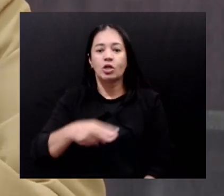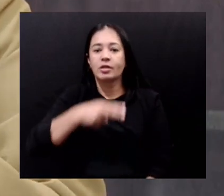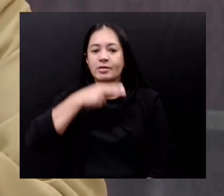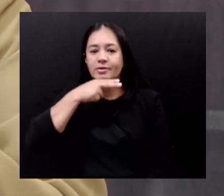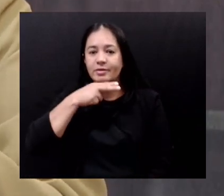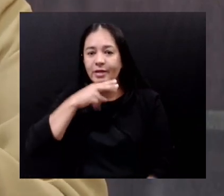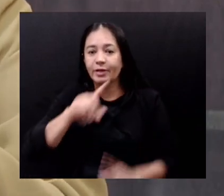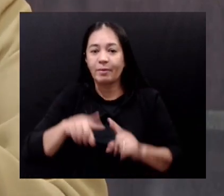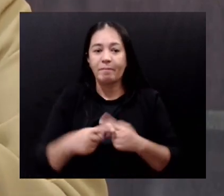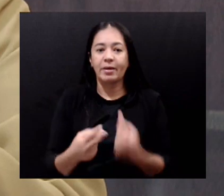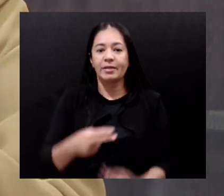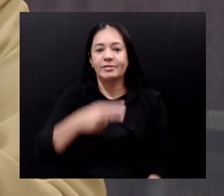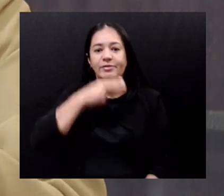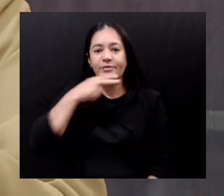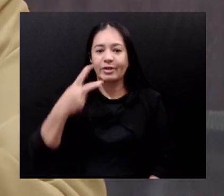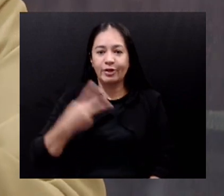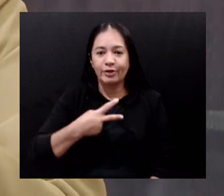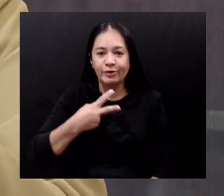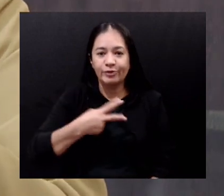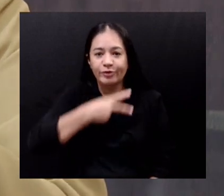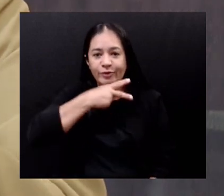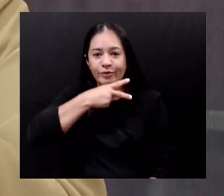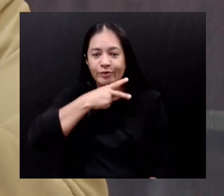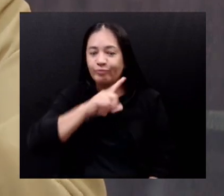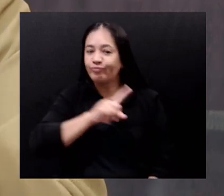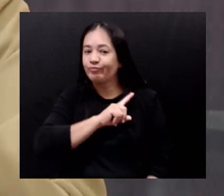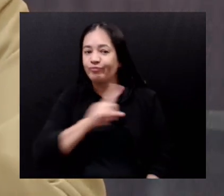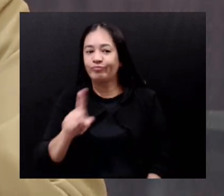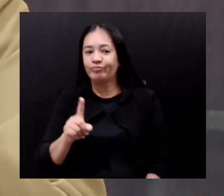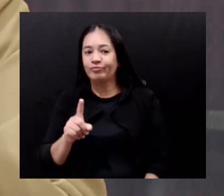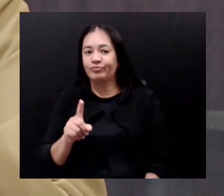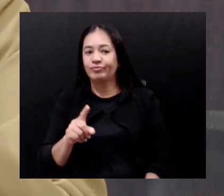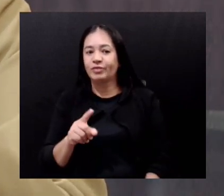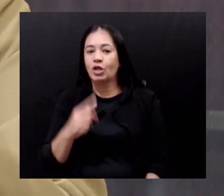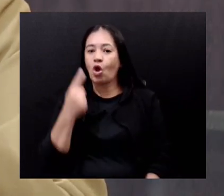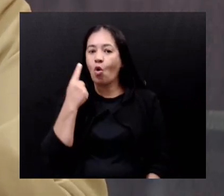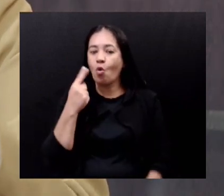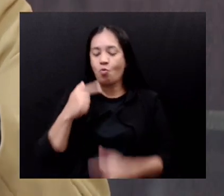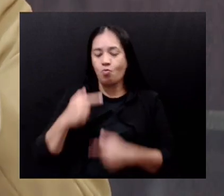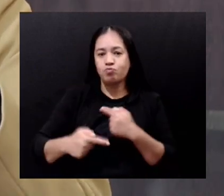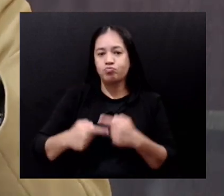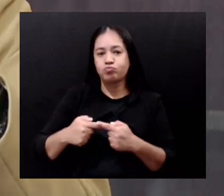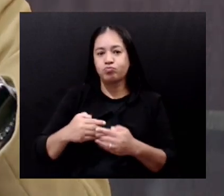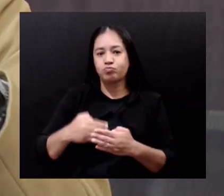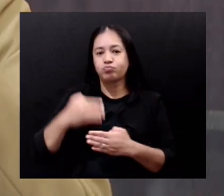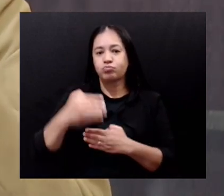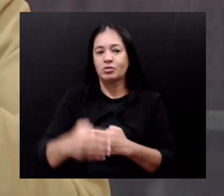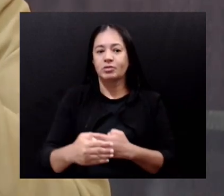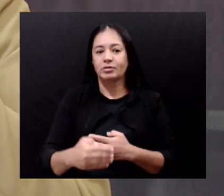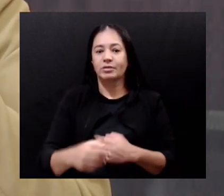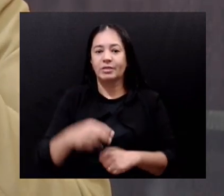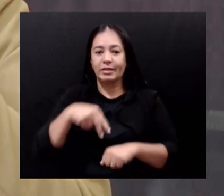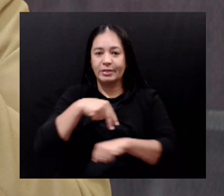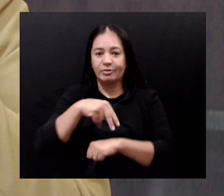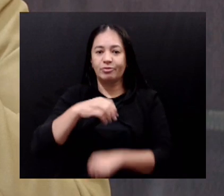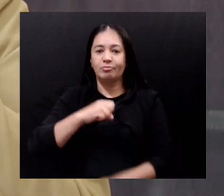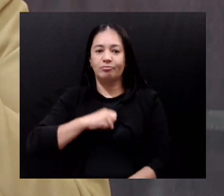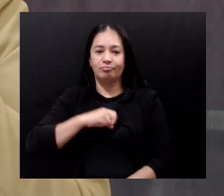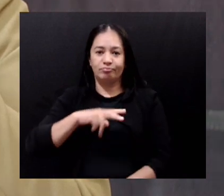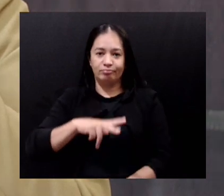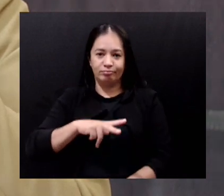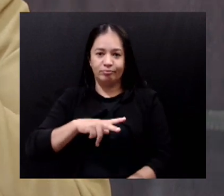possível a pessoa pular uma geração na nacionalidade portuguesa. A partir do momento em que o neto